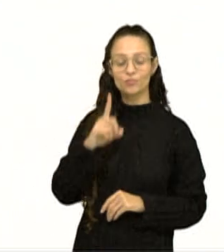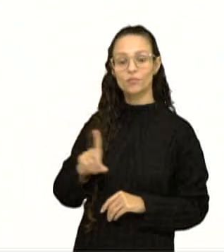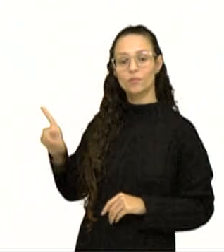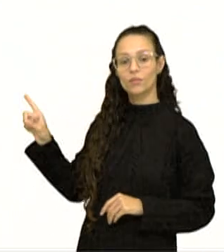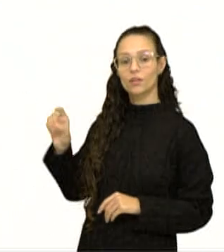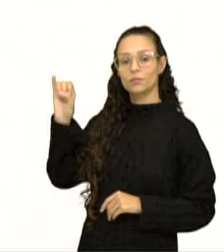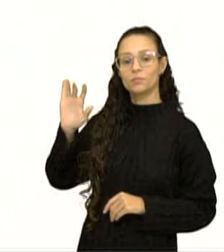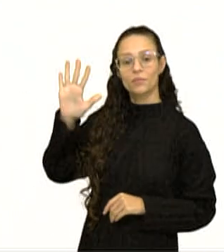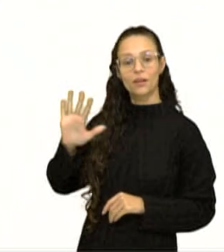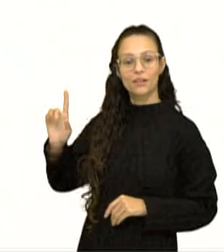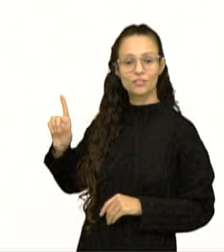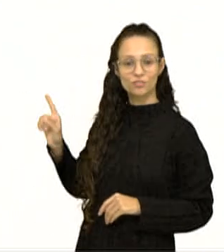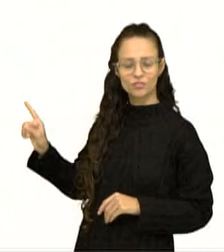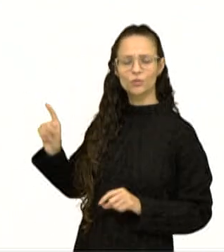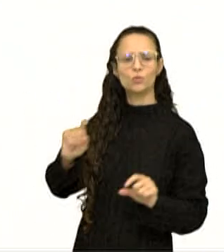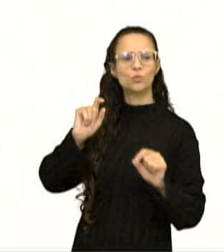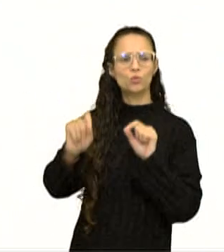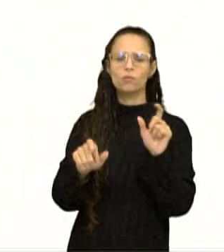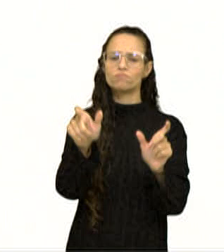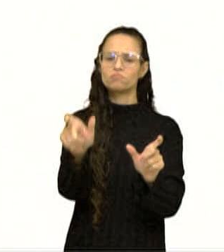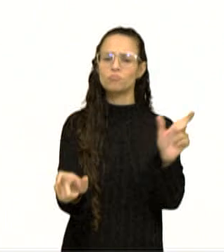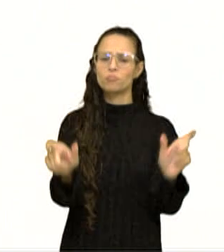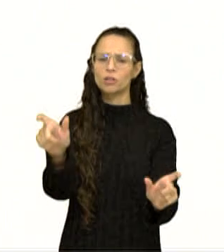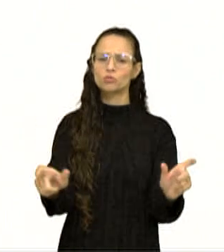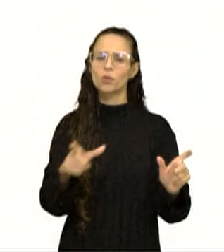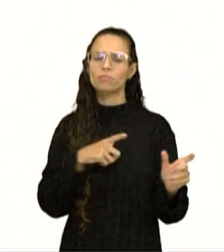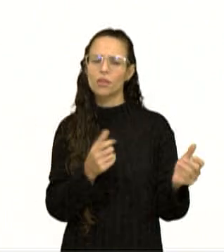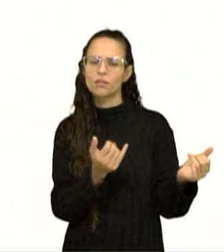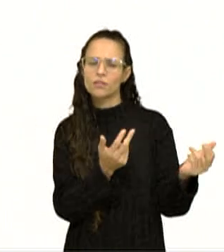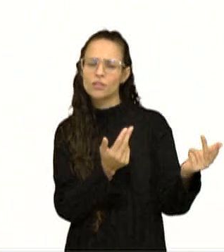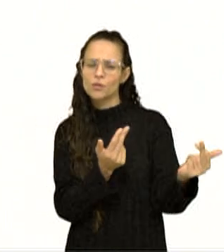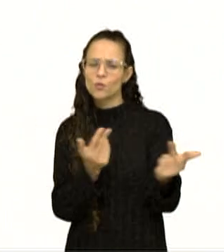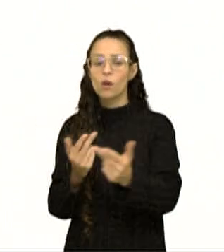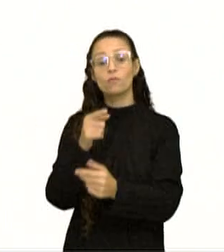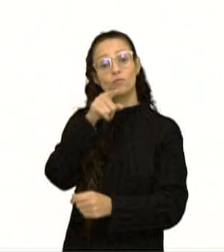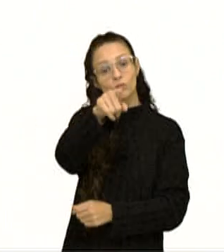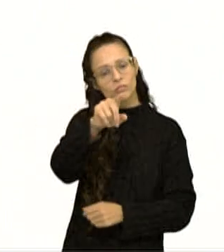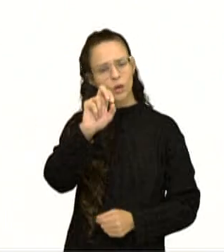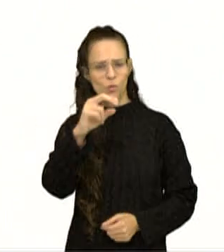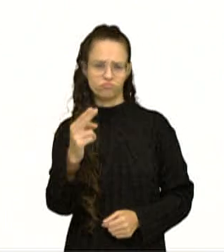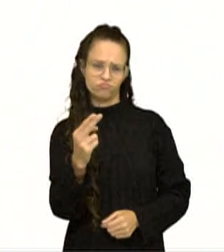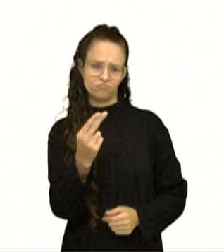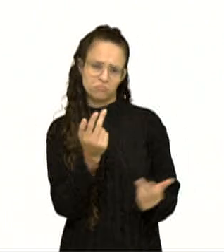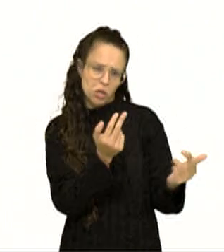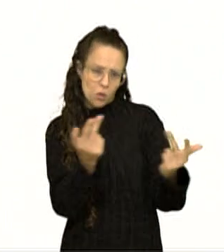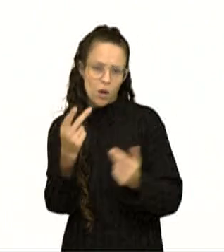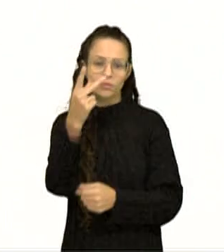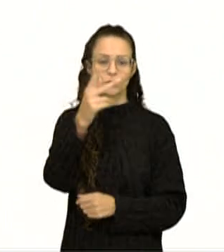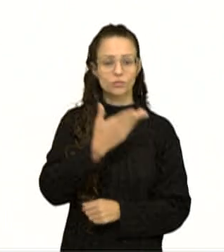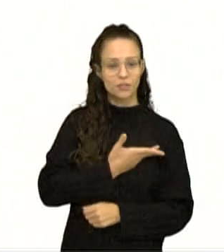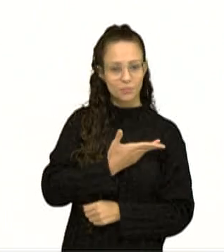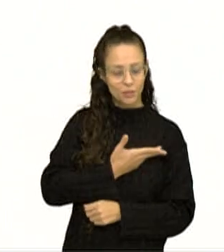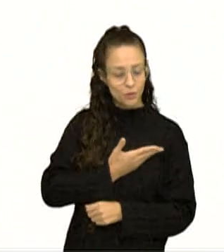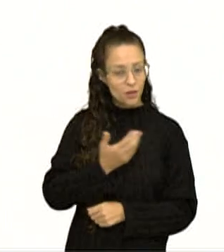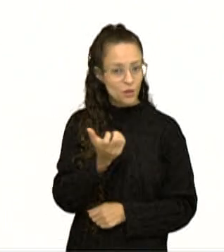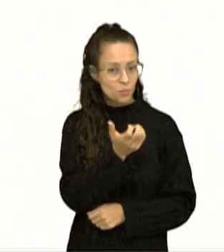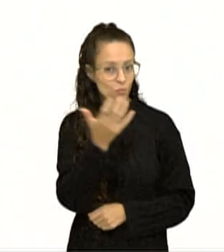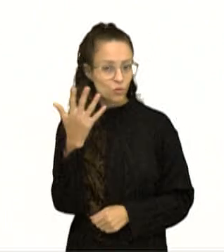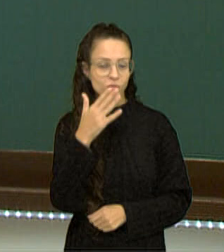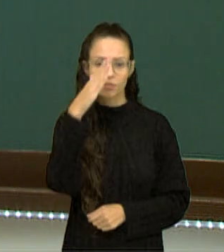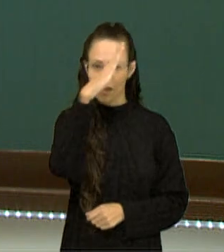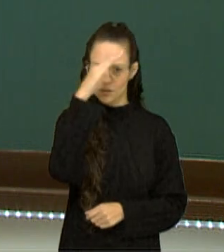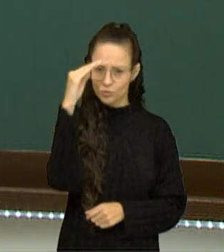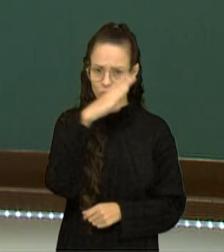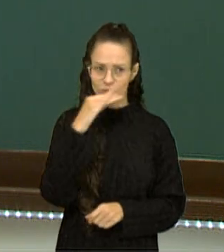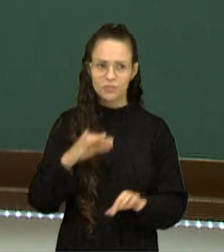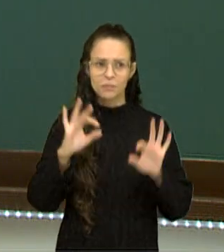que essas pessoas da imagem têm em comum com você ou com os seus amigos? Muitos adolescentes realmente,